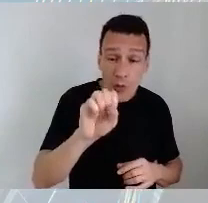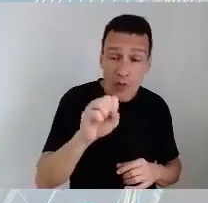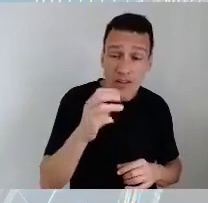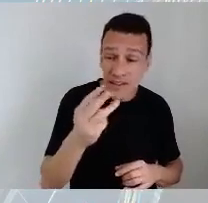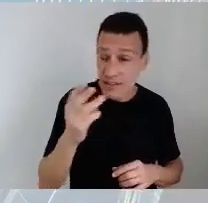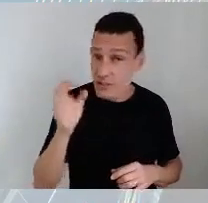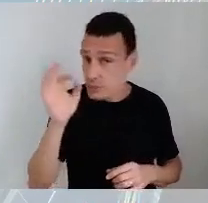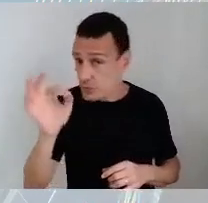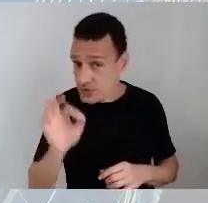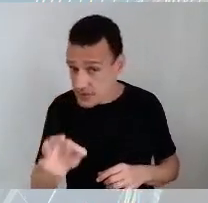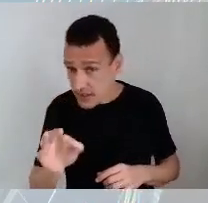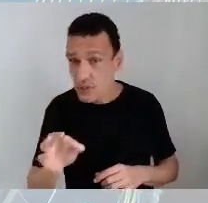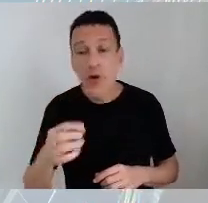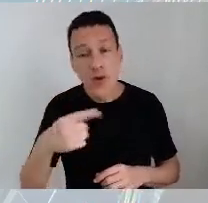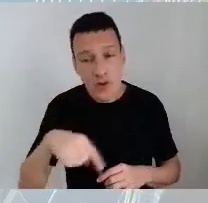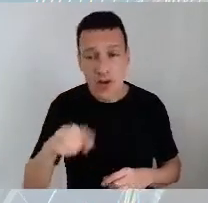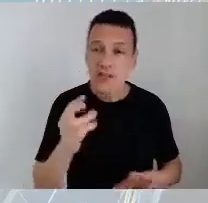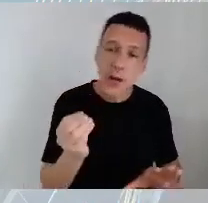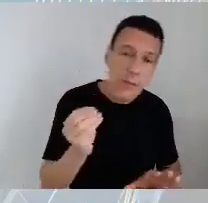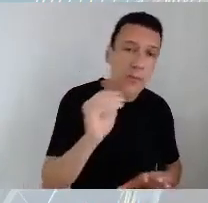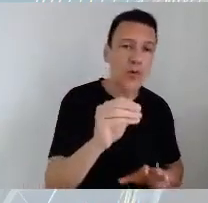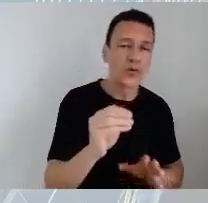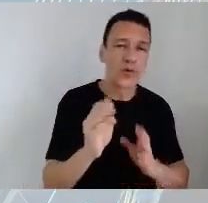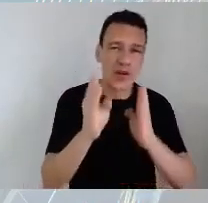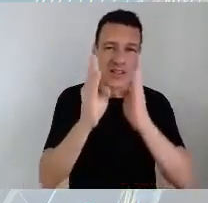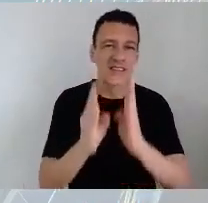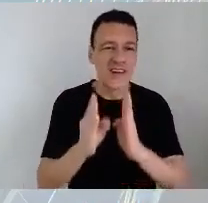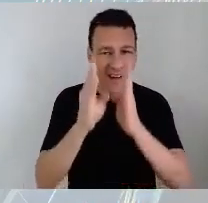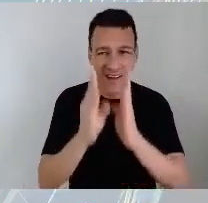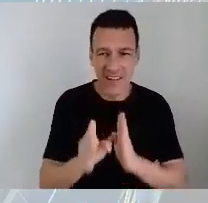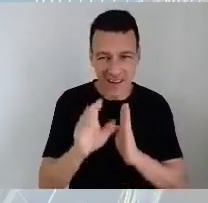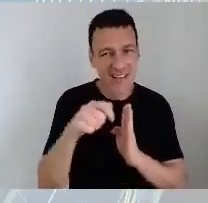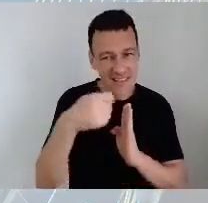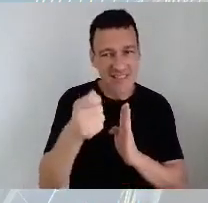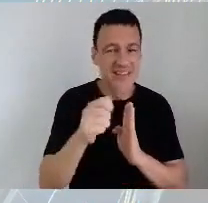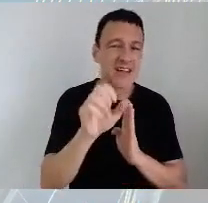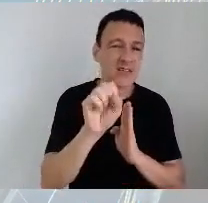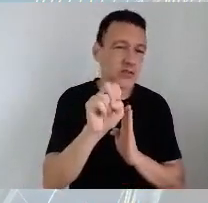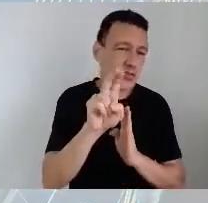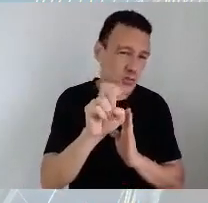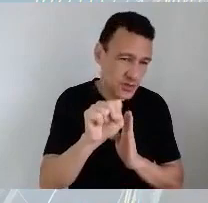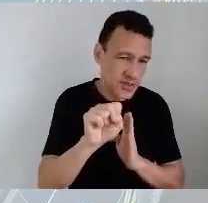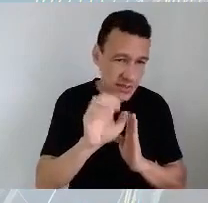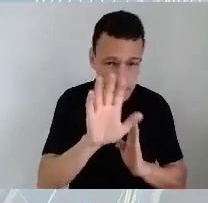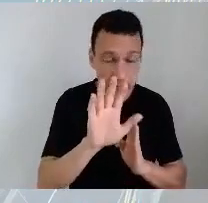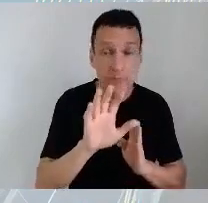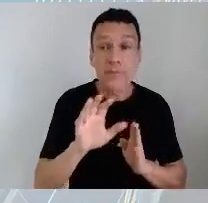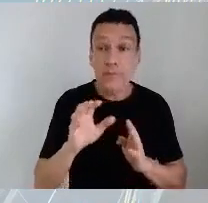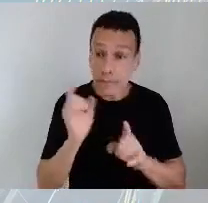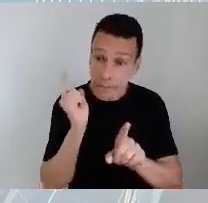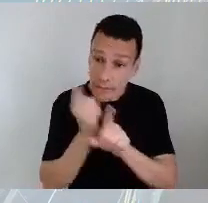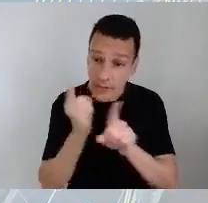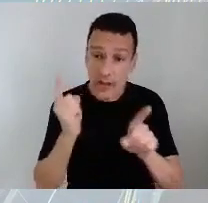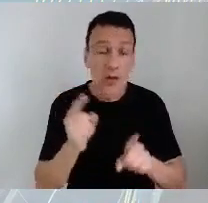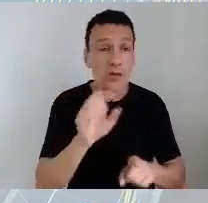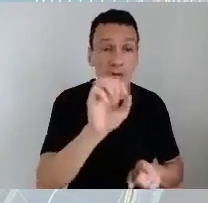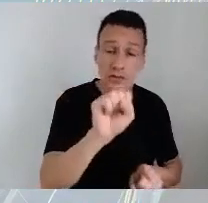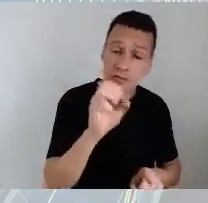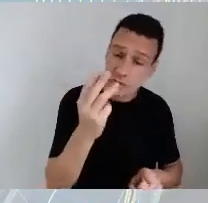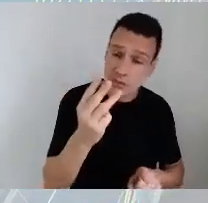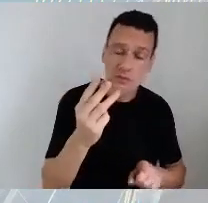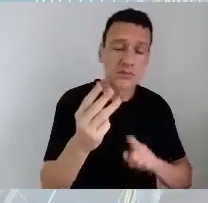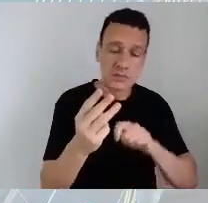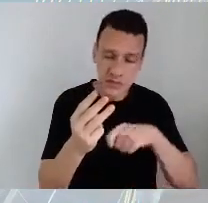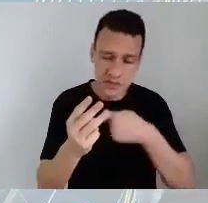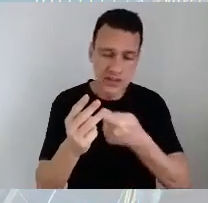escala do SUS, e consegue perceber que, ali no meu exemplo, o 83 ele é um número bom, então ele valida a